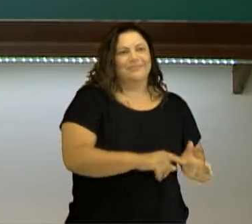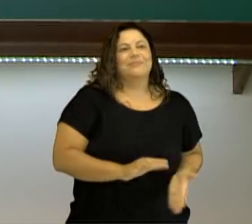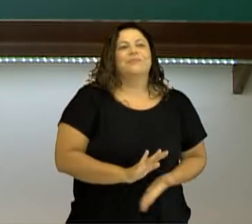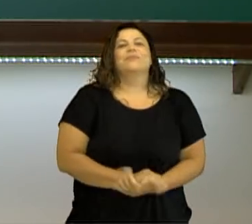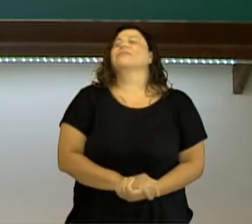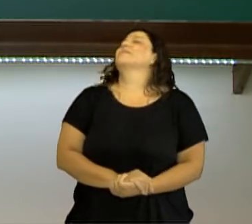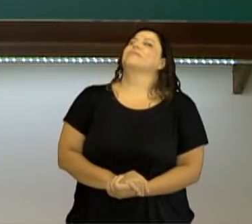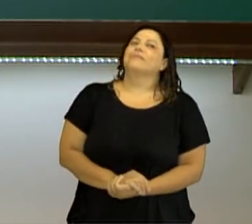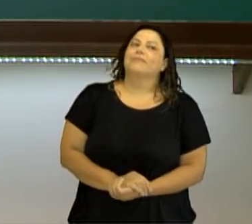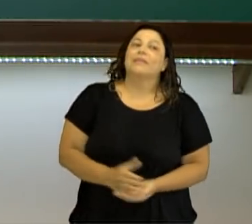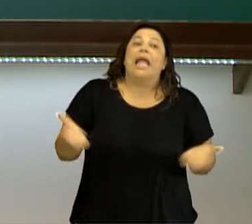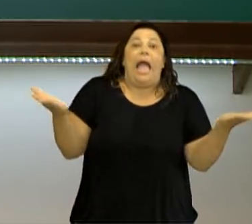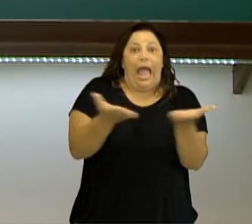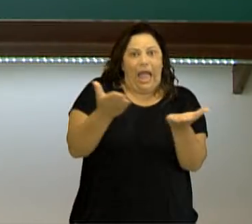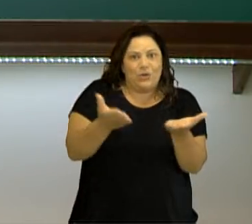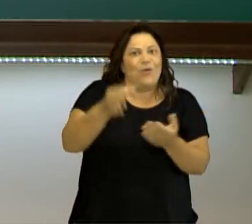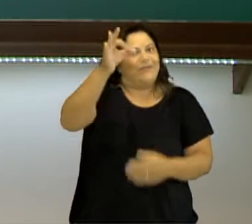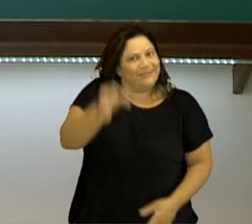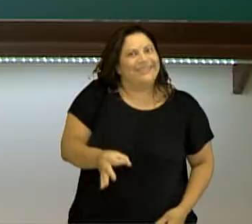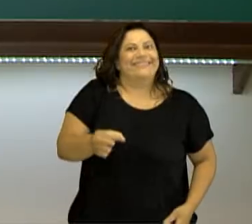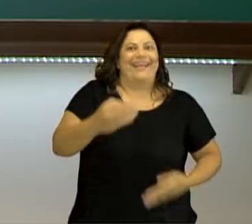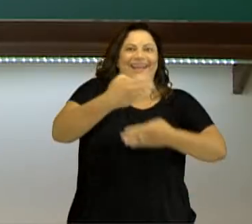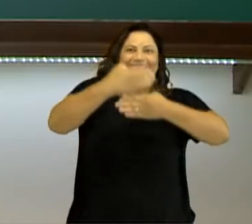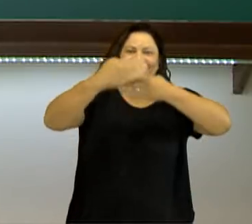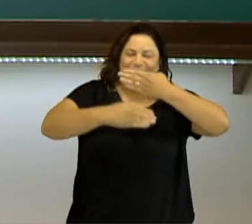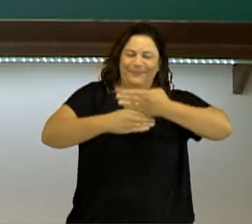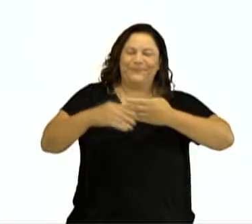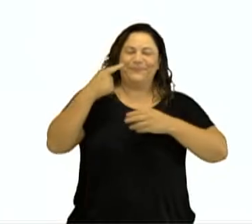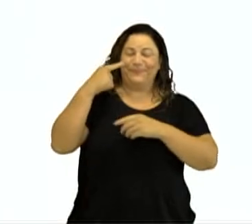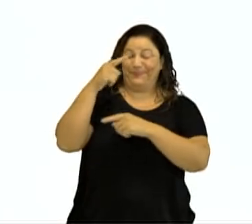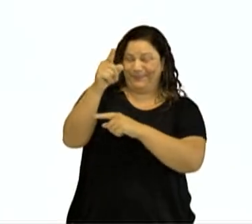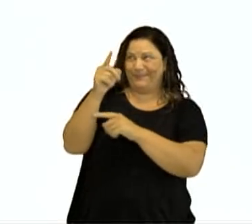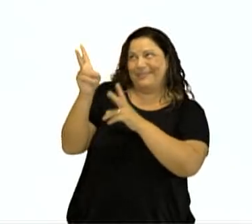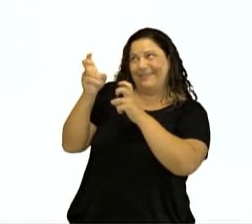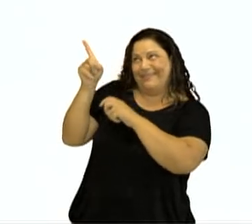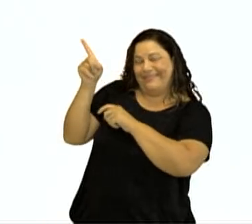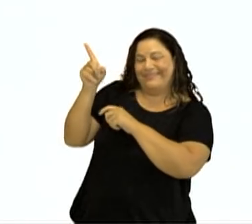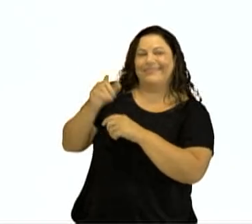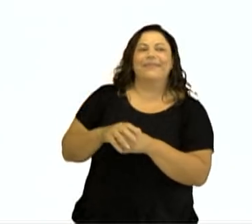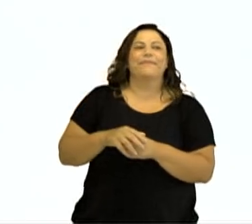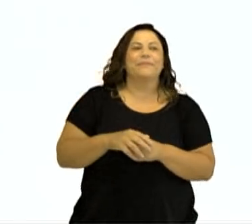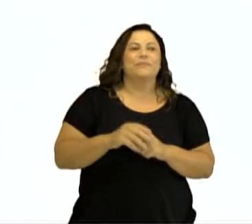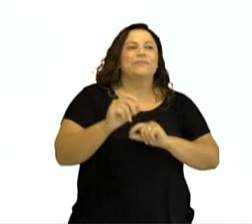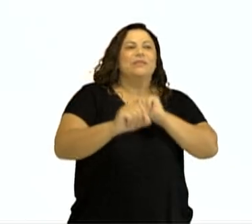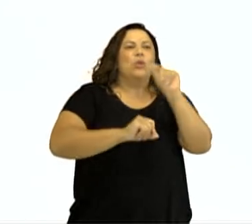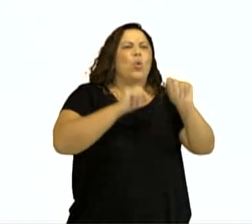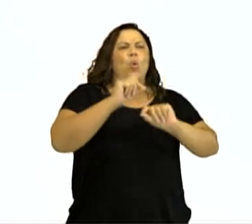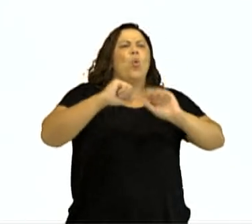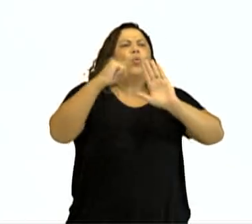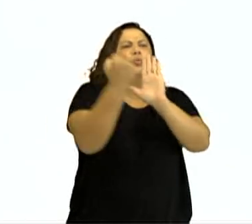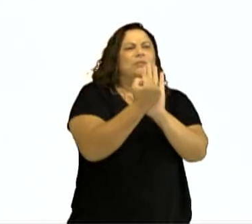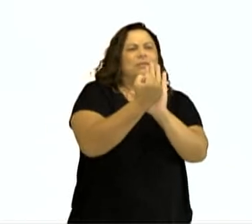Vamos ver outro exercício, agora vai dar certo. O símbolo para o íon sódio, Na3-,